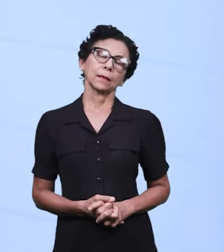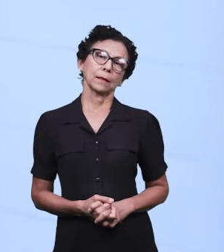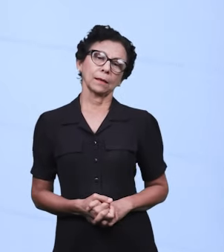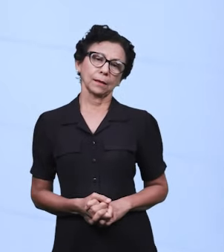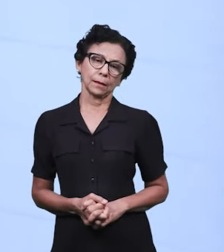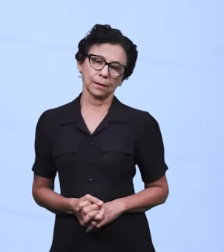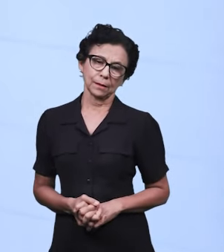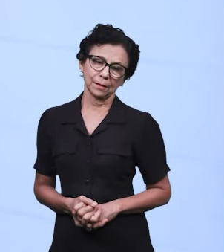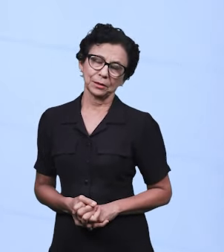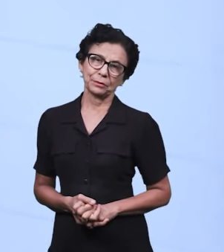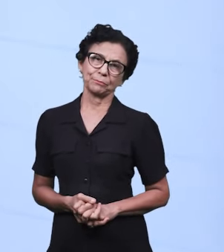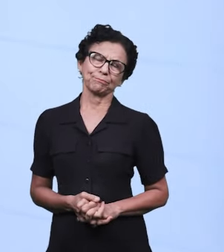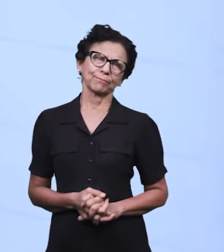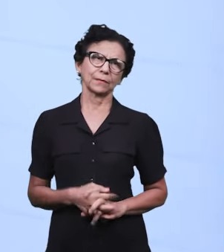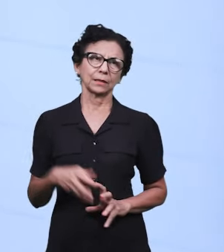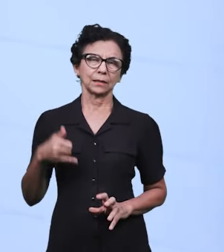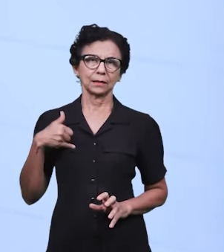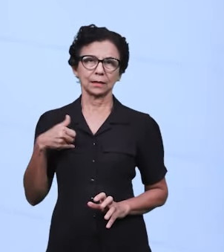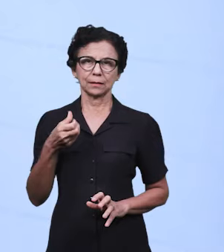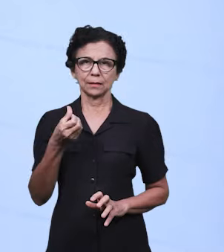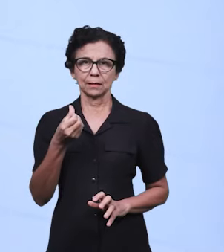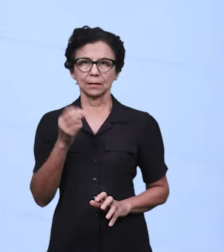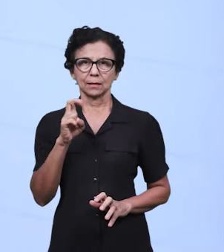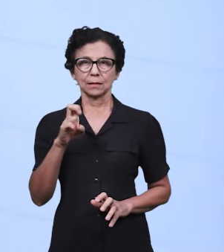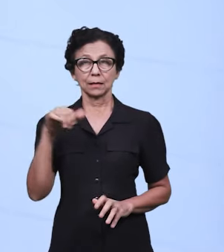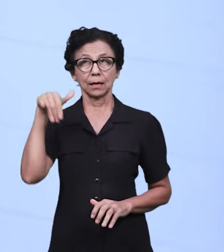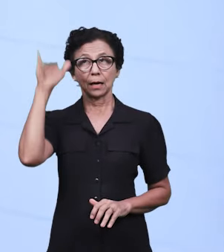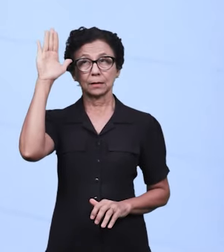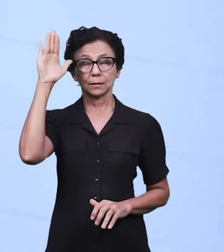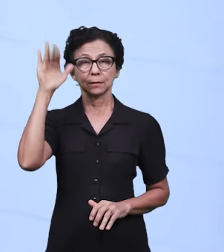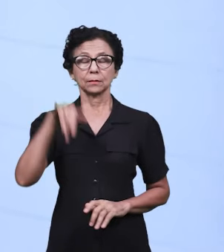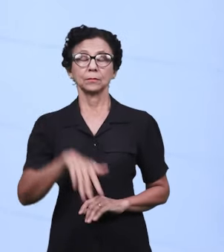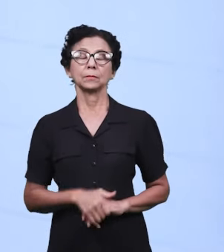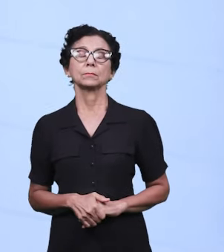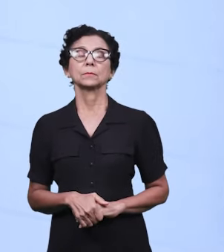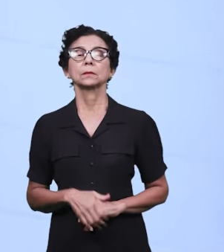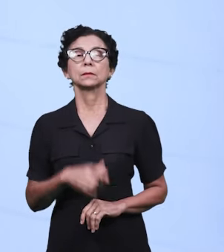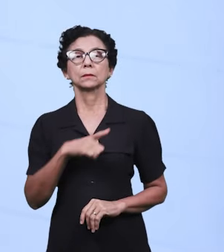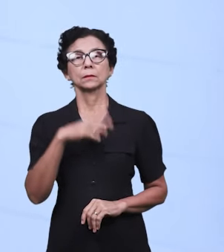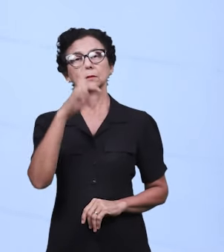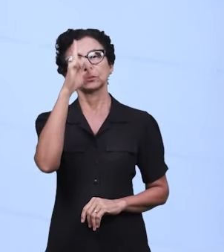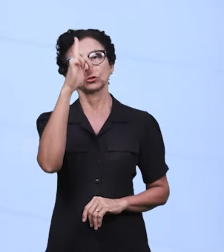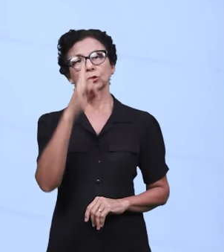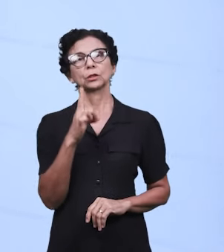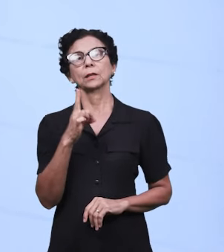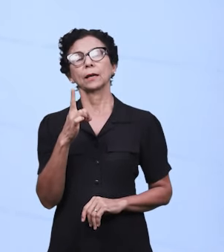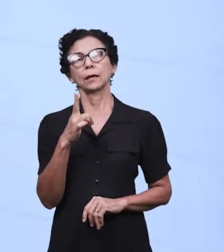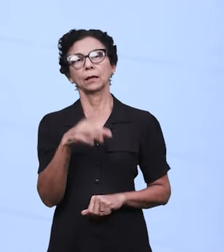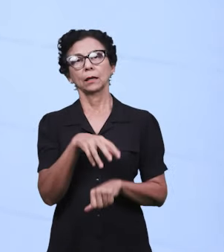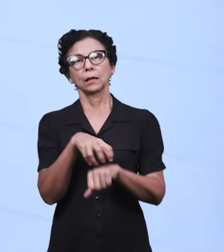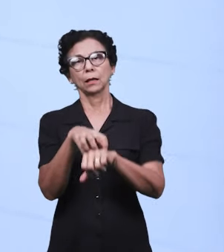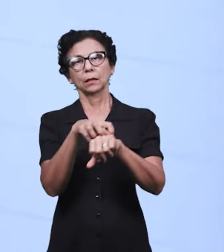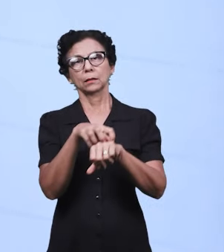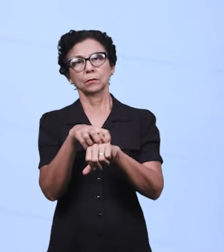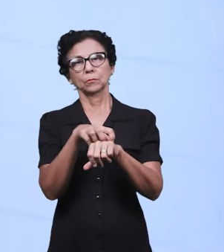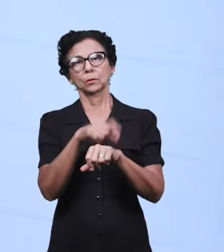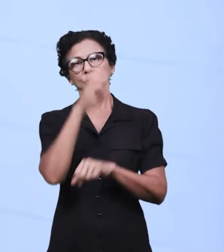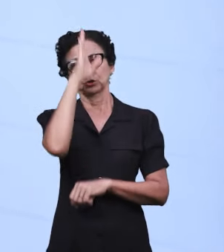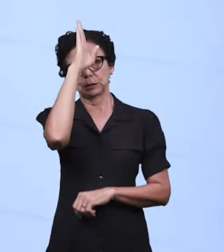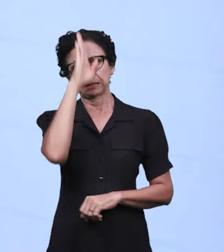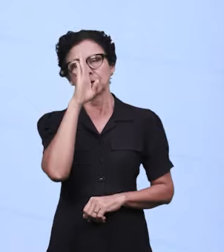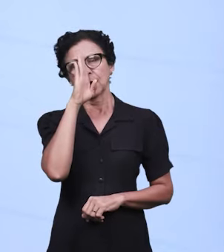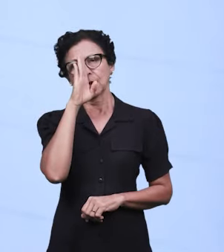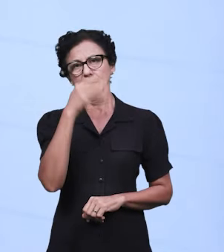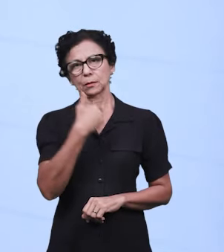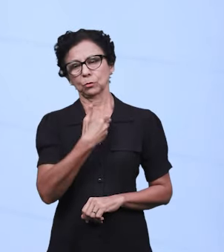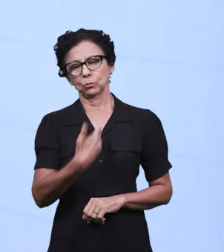pessoa acima dos 65 anos de idade, ele tem o direito, né, ao transporte gratuito, o